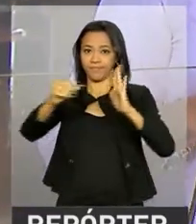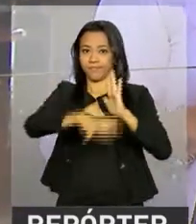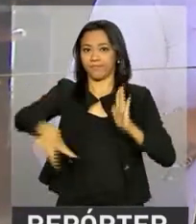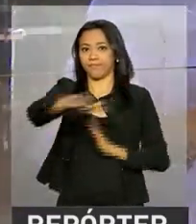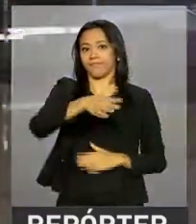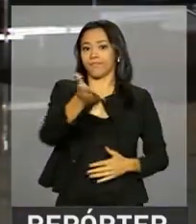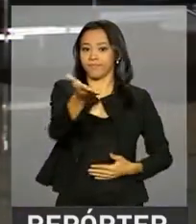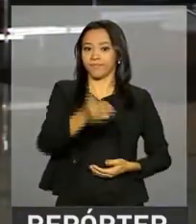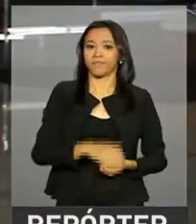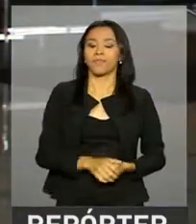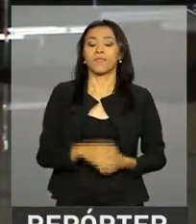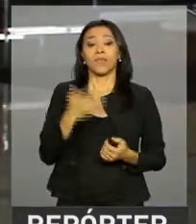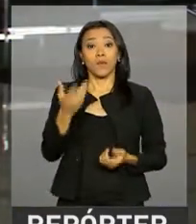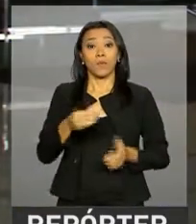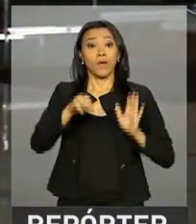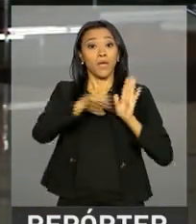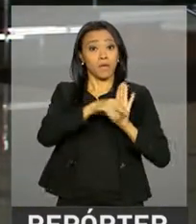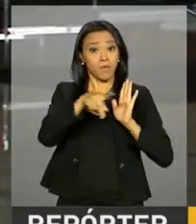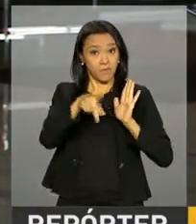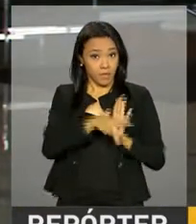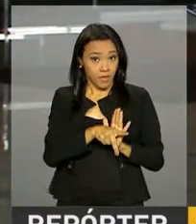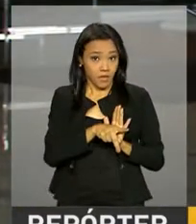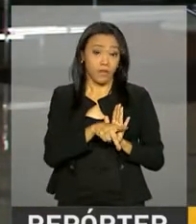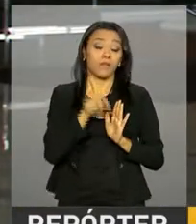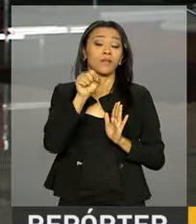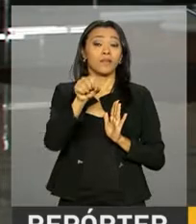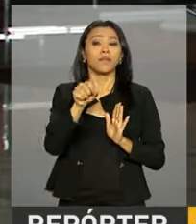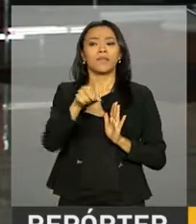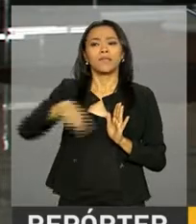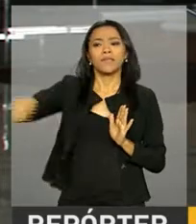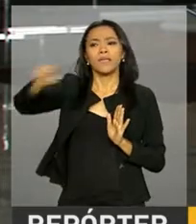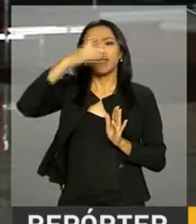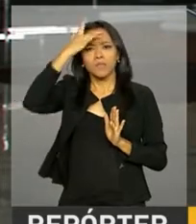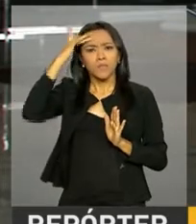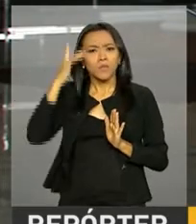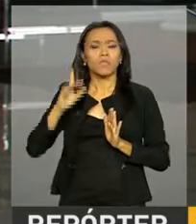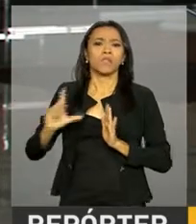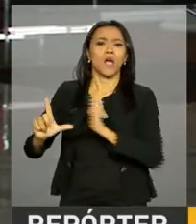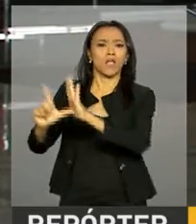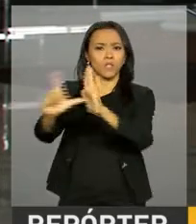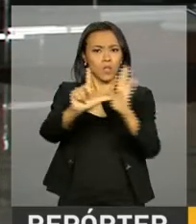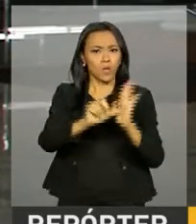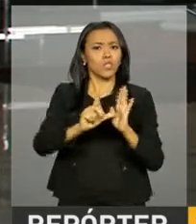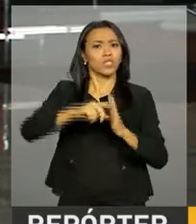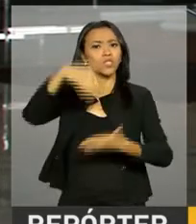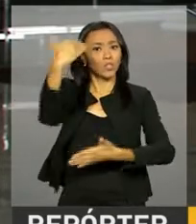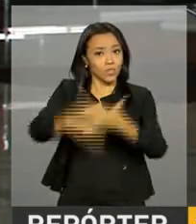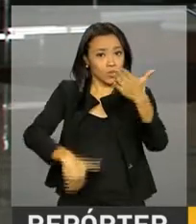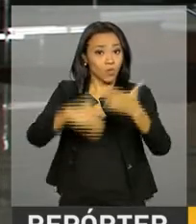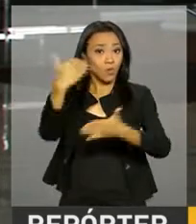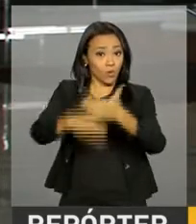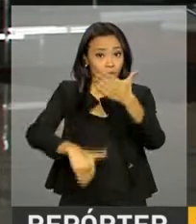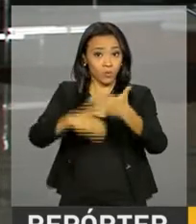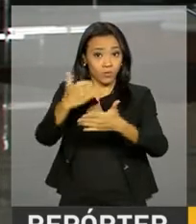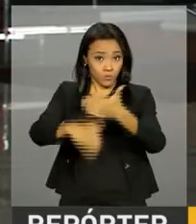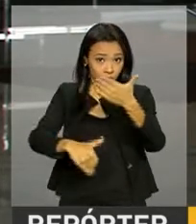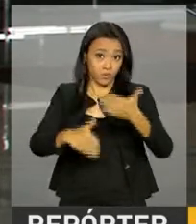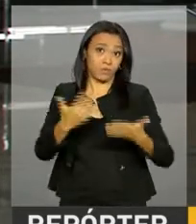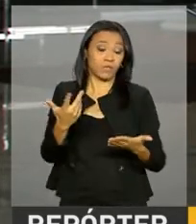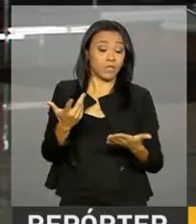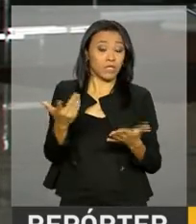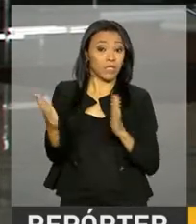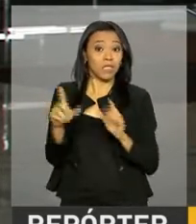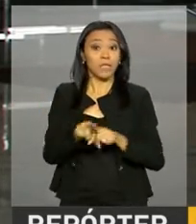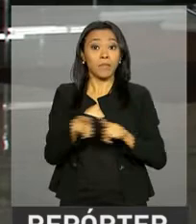uma medida provisória permite que os comerciantes ofereçam ao consumidor descontos de acordo com a forma eo prazo